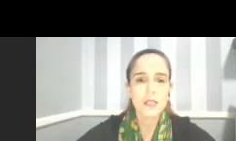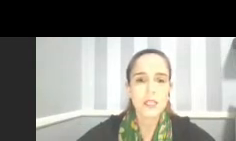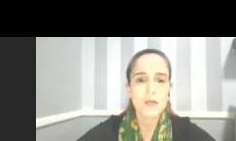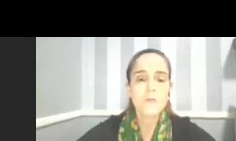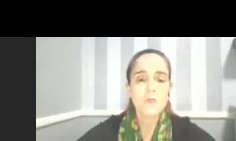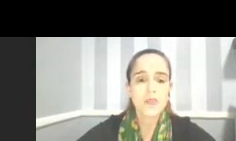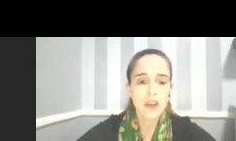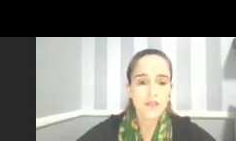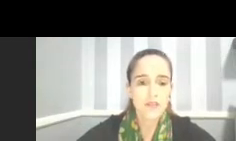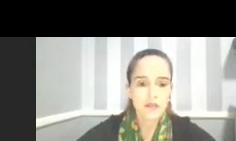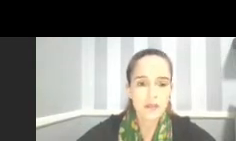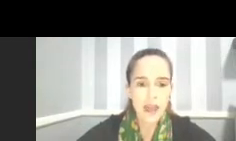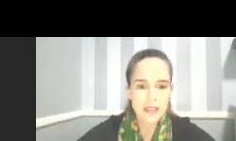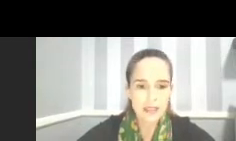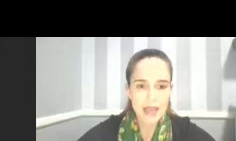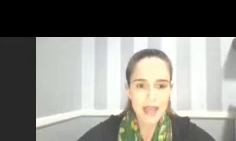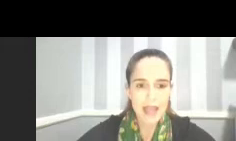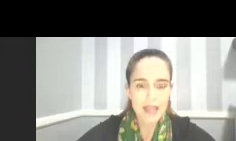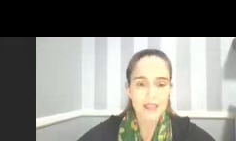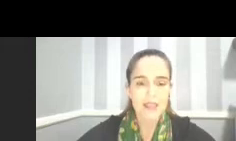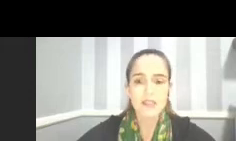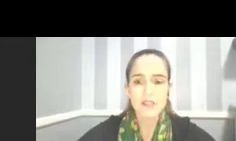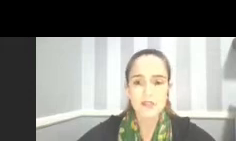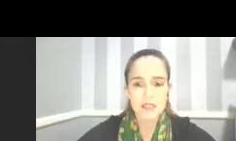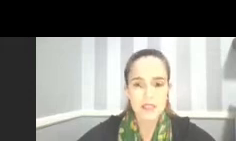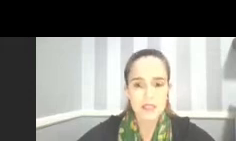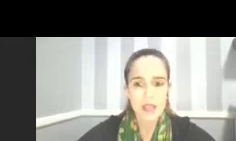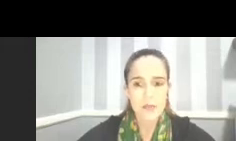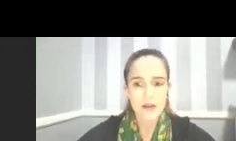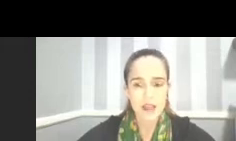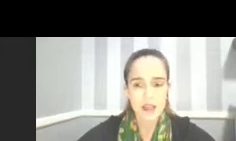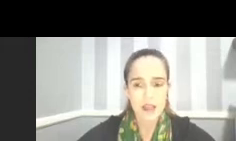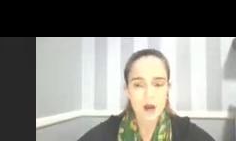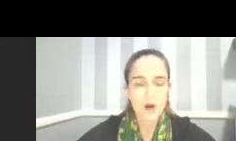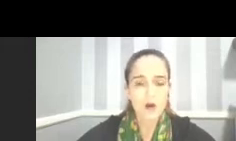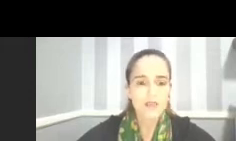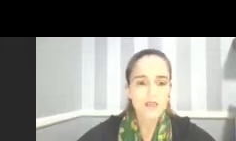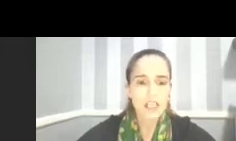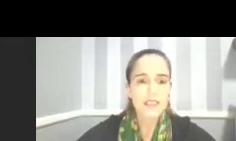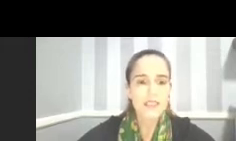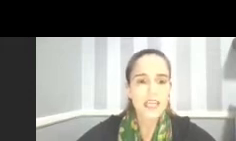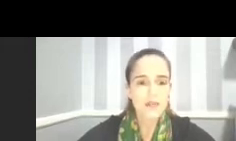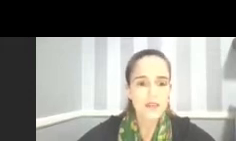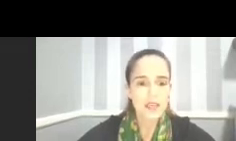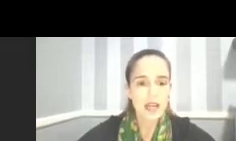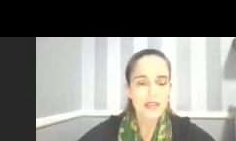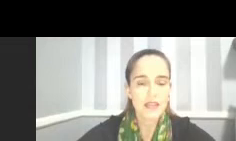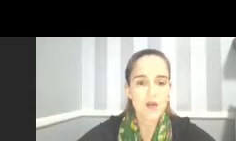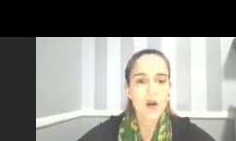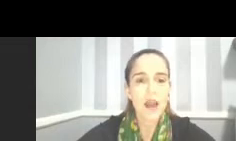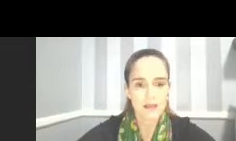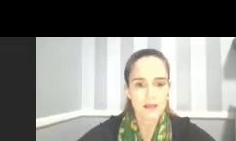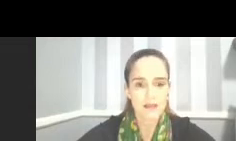com o tempo. Então, fez a técnica, antes de você sair para ver outra vítima, se certifique